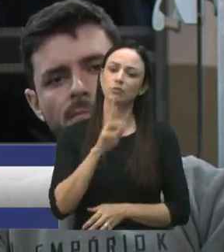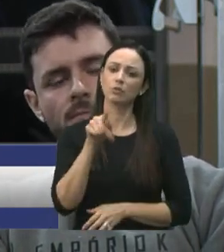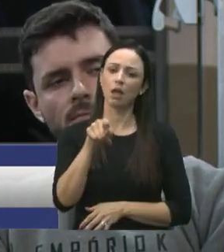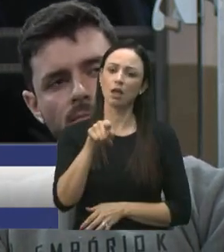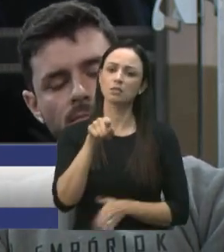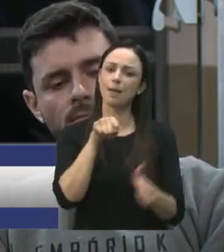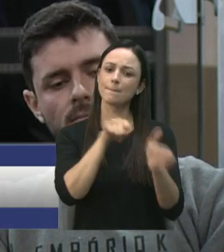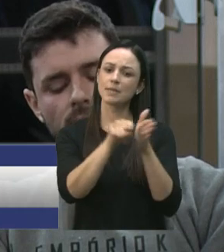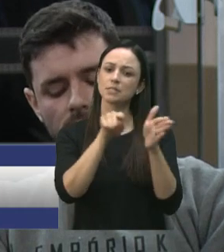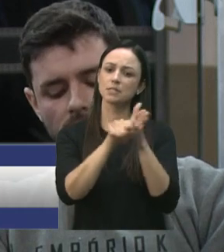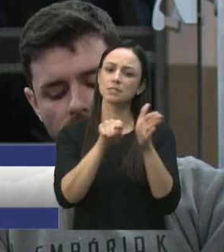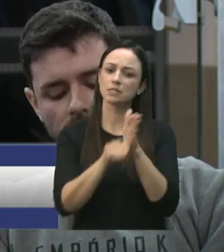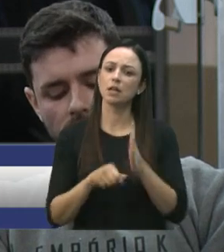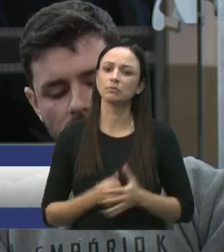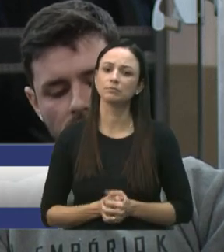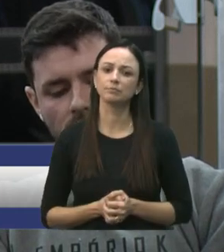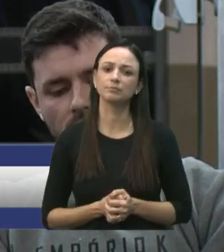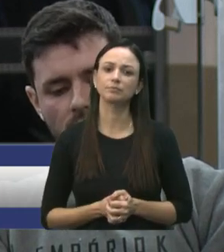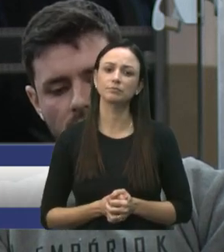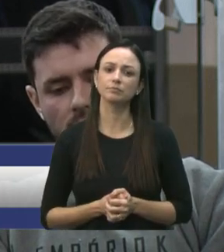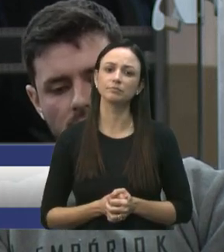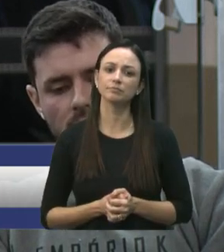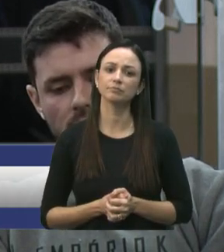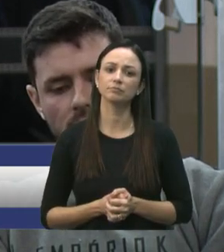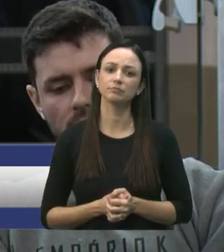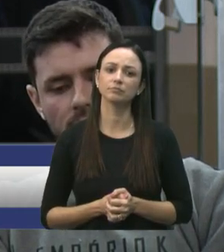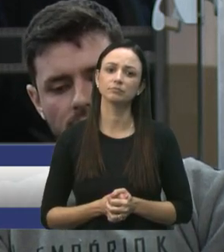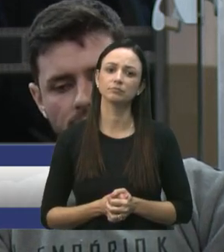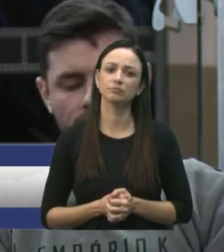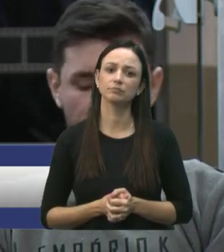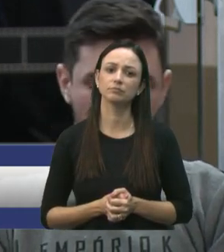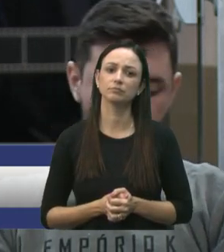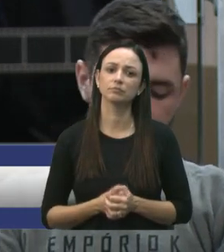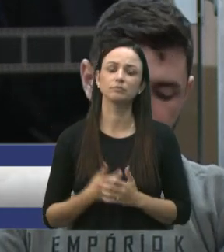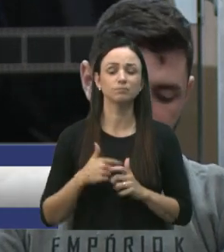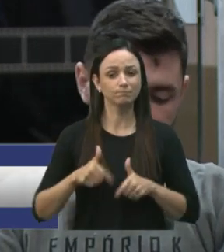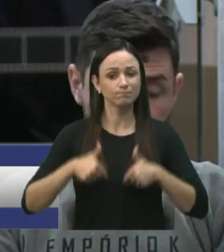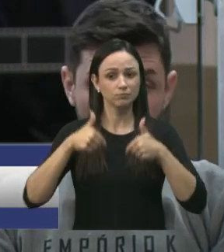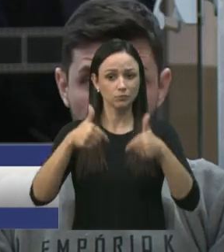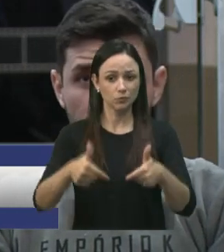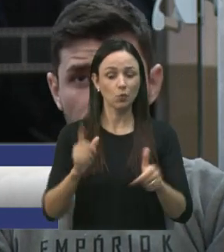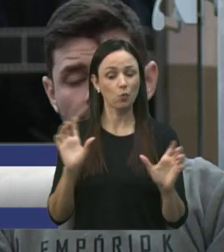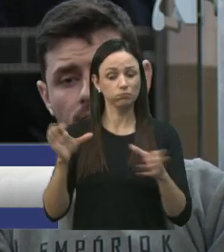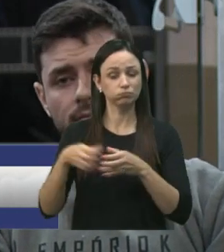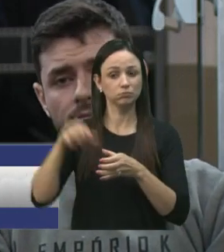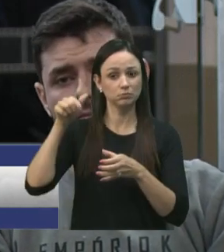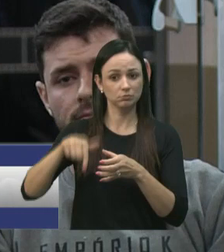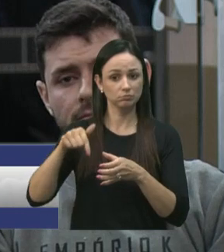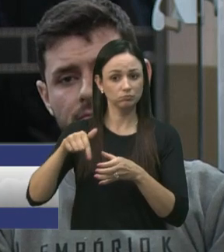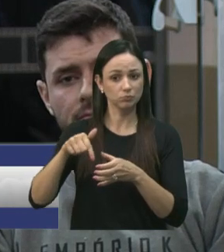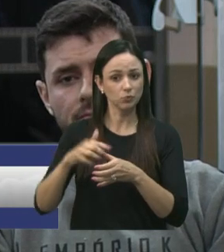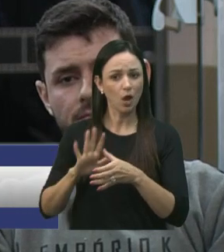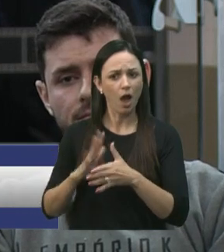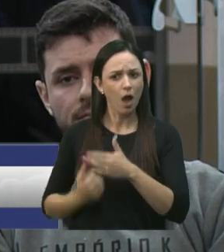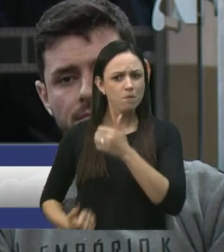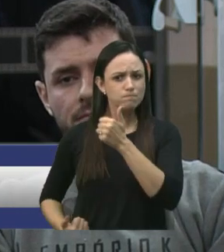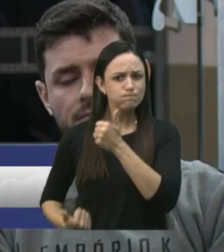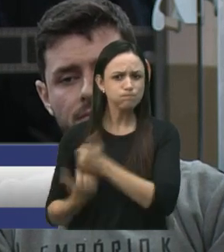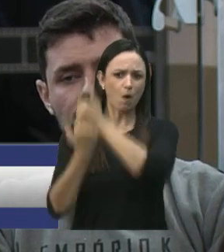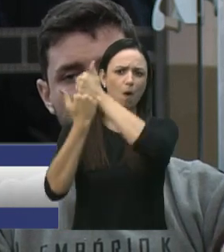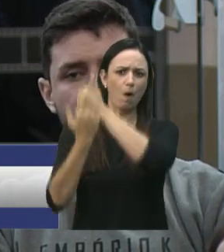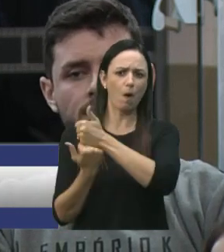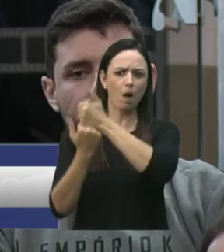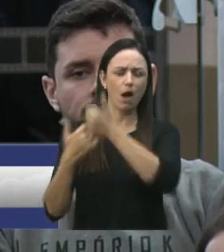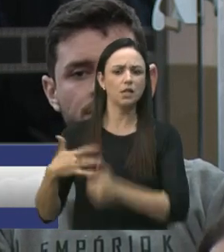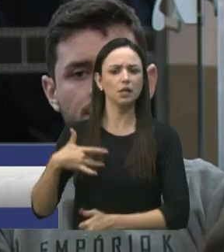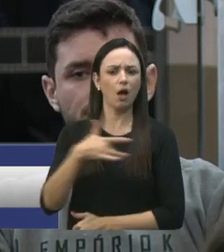essa pesquisa, né, mas com muito empenho, por uma classe que sustentou a saúde dessa cidade.